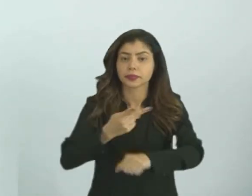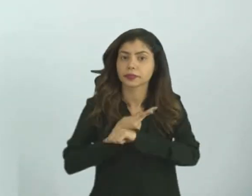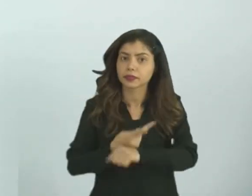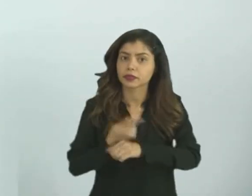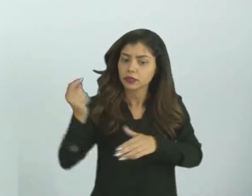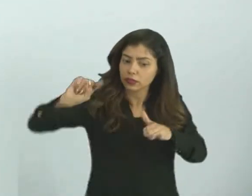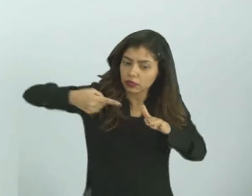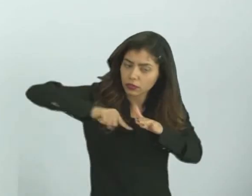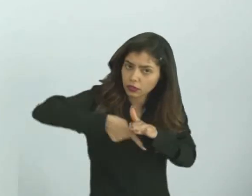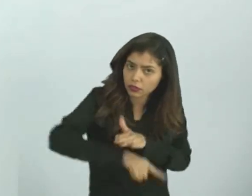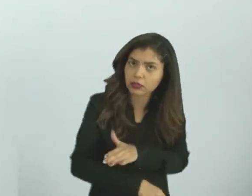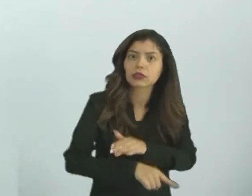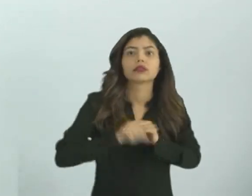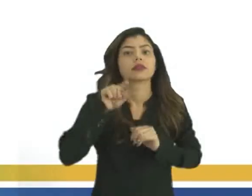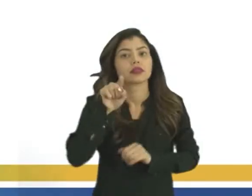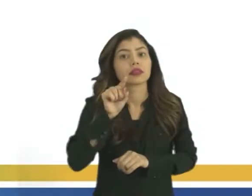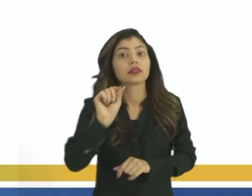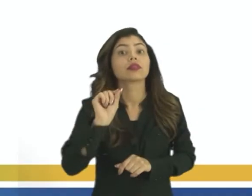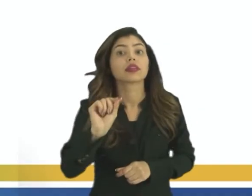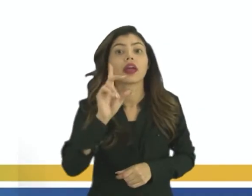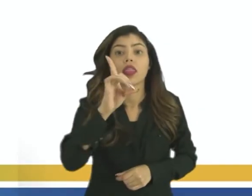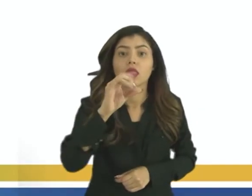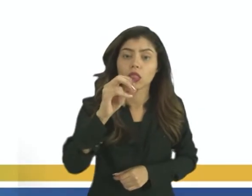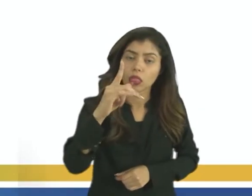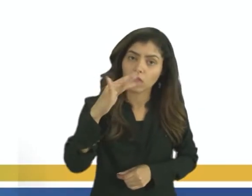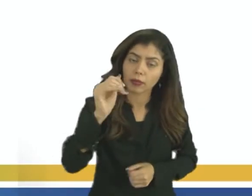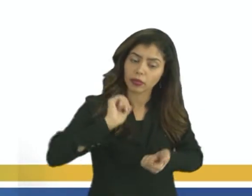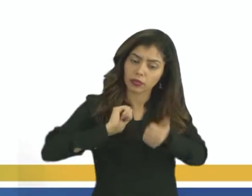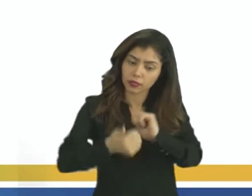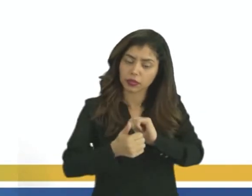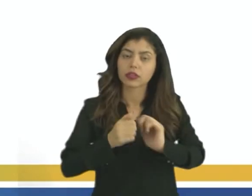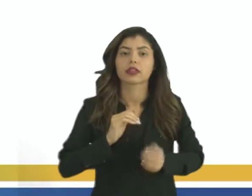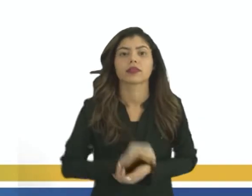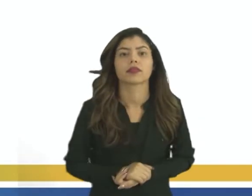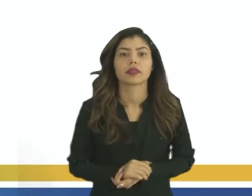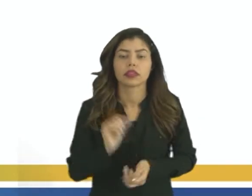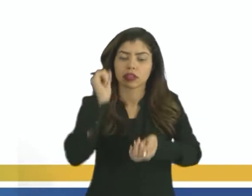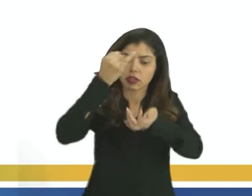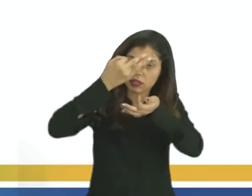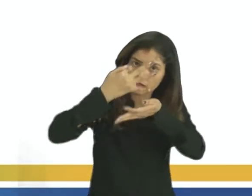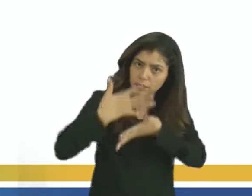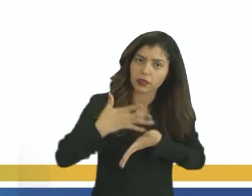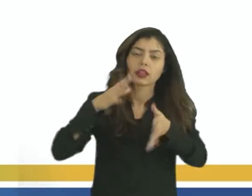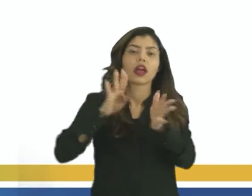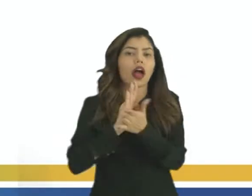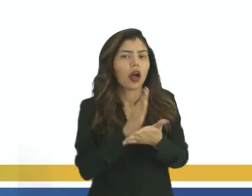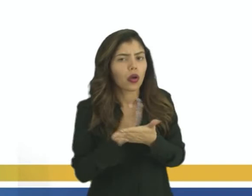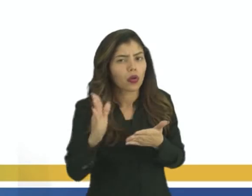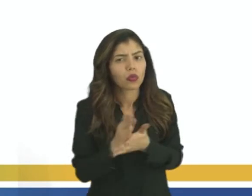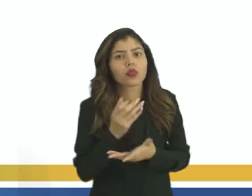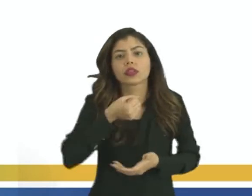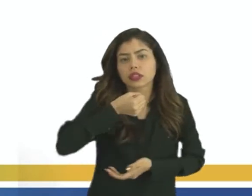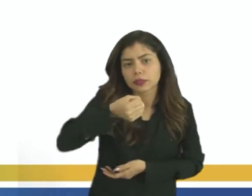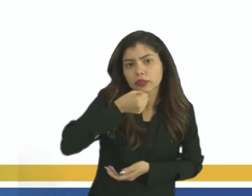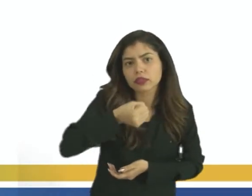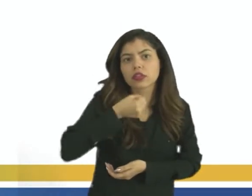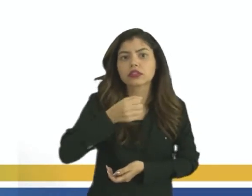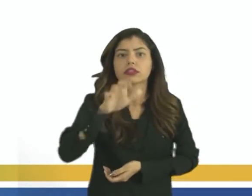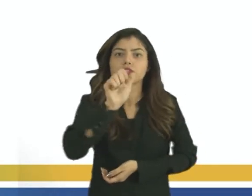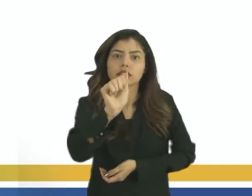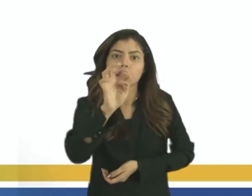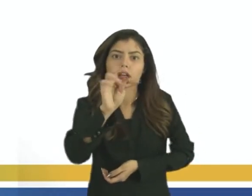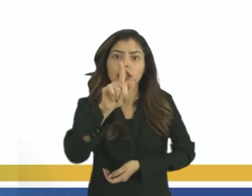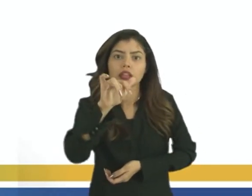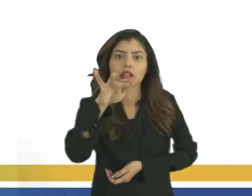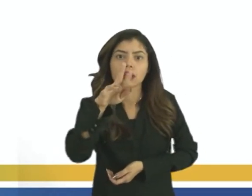pesquisa mais aprofundada sobre o que é doping no esporte e relate algumas reportagens sobre atletas que